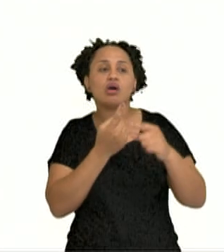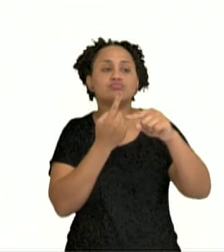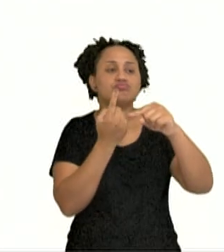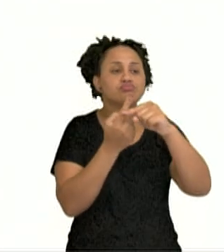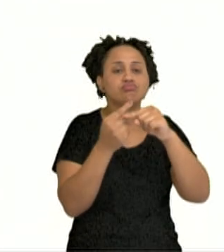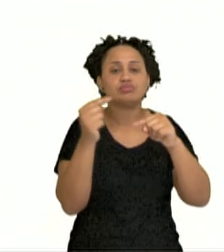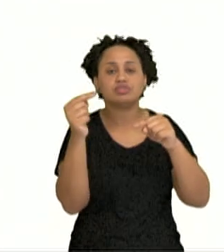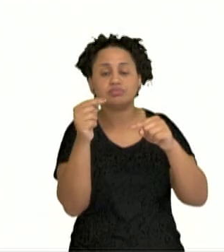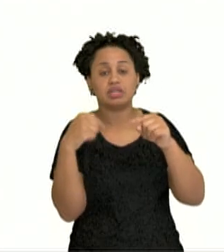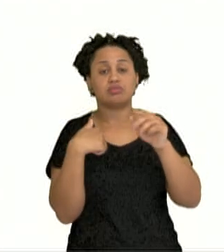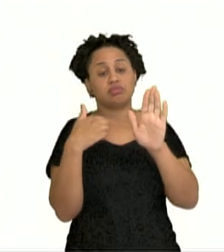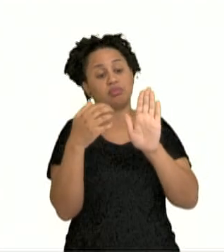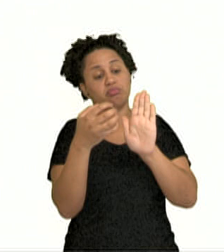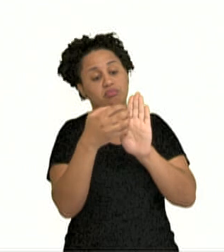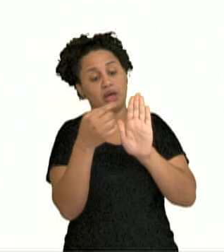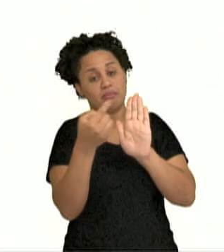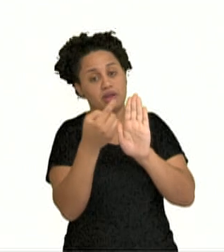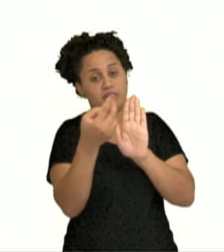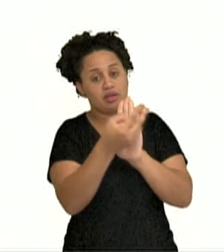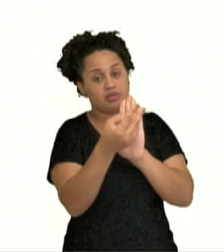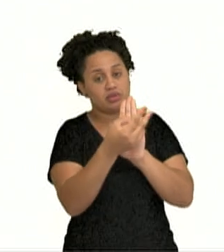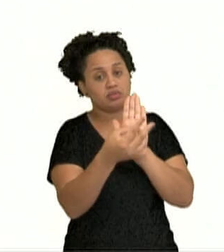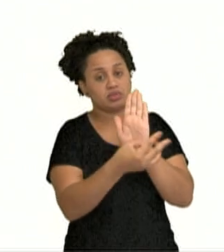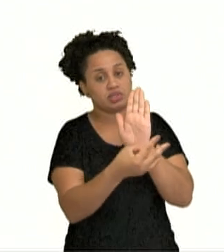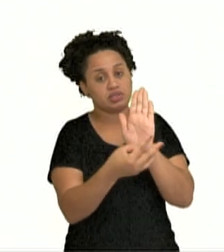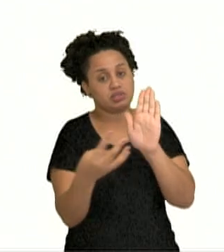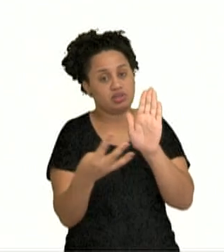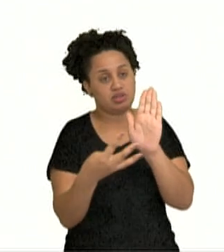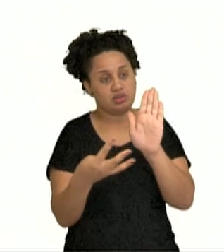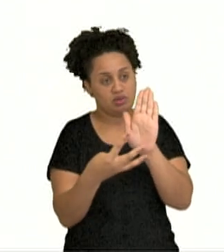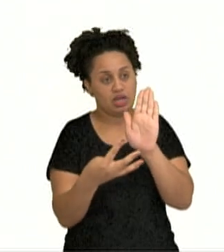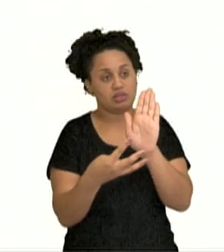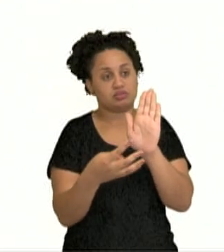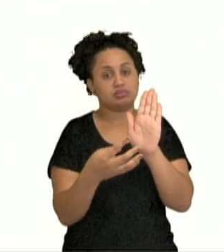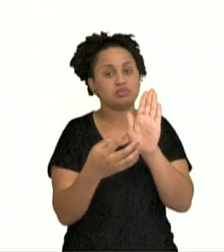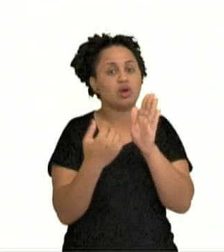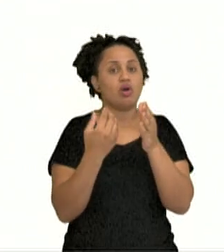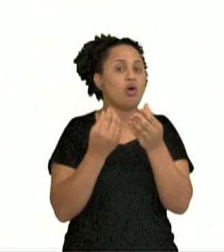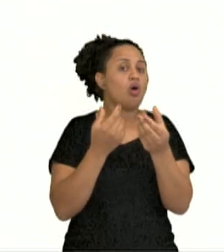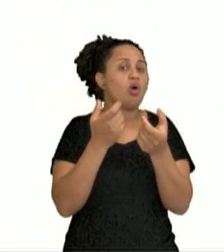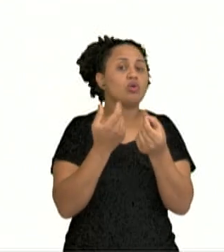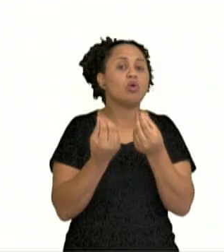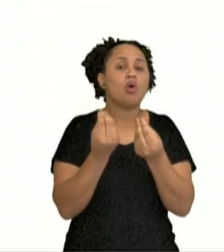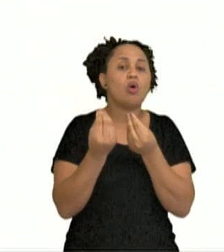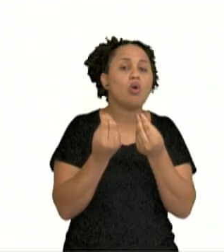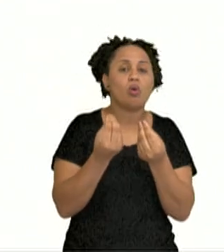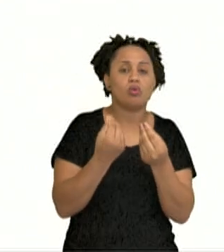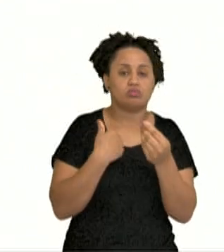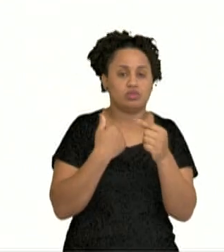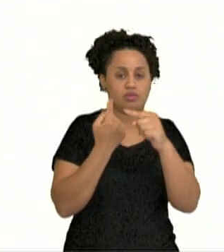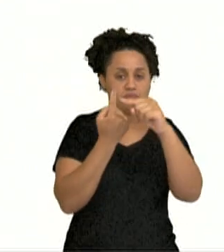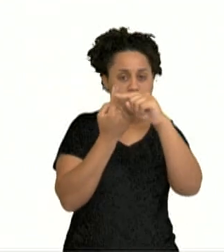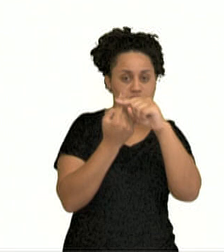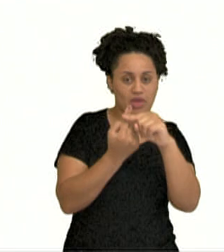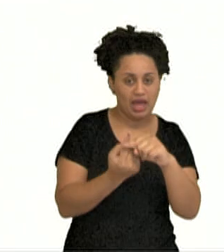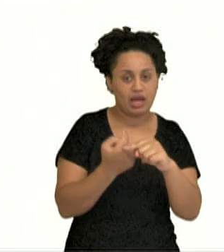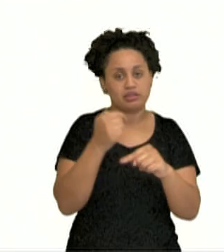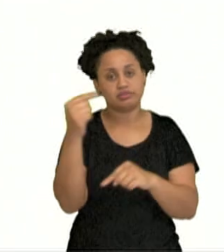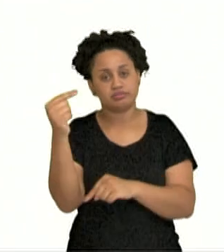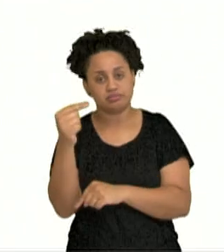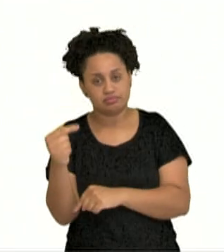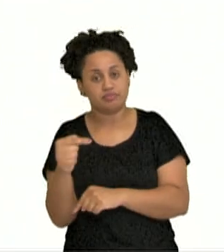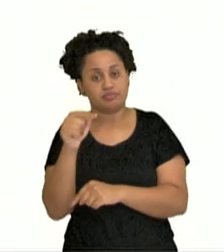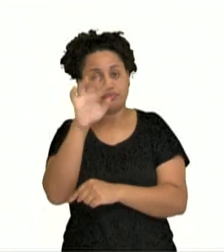trigonométricas, das relações de seno, cosseno e tangente, no primeiro, segundo, terceiro e quarto quadrante.